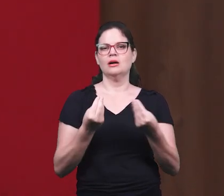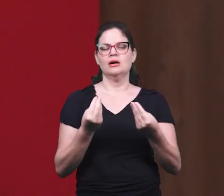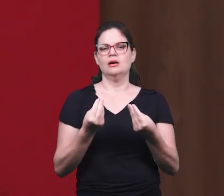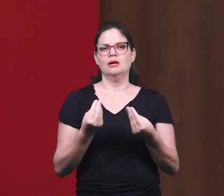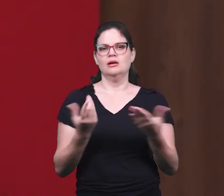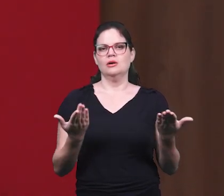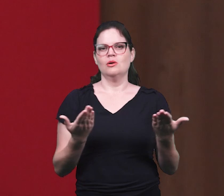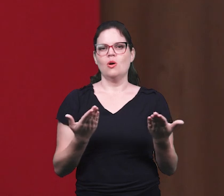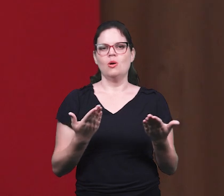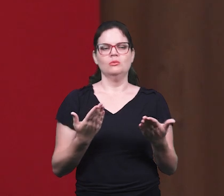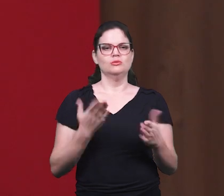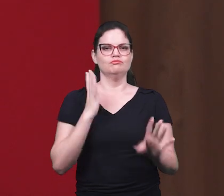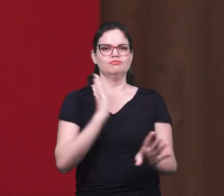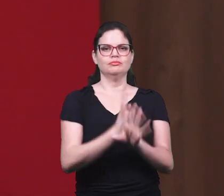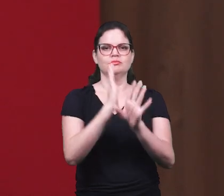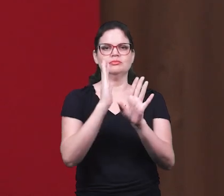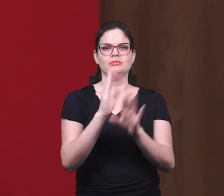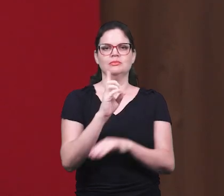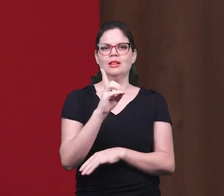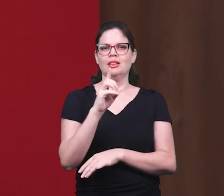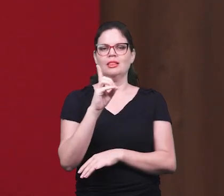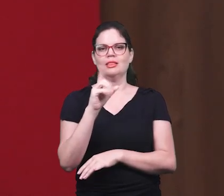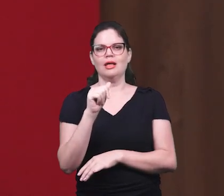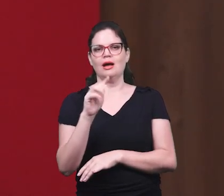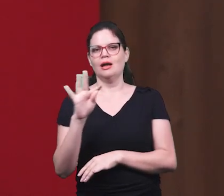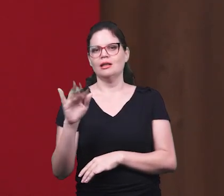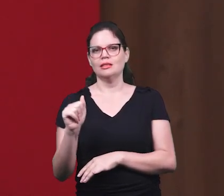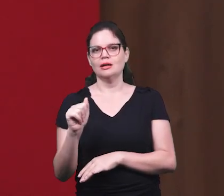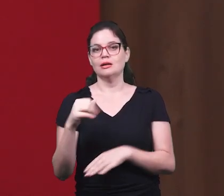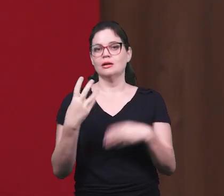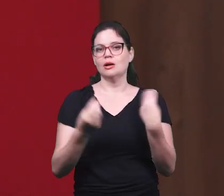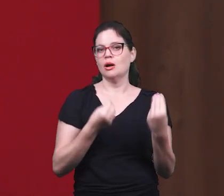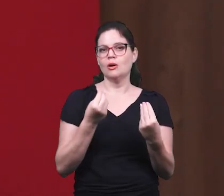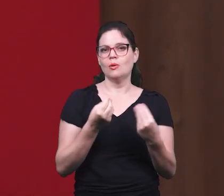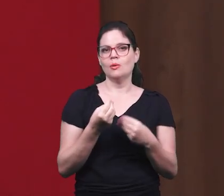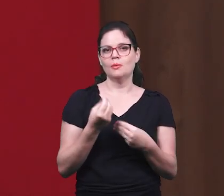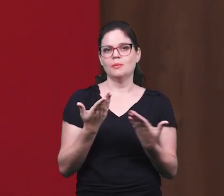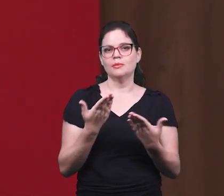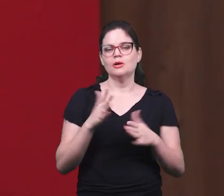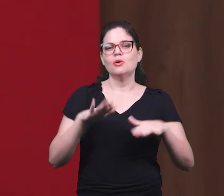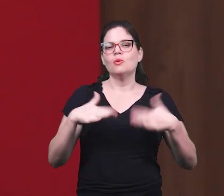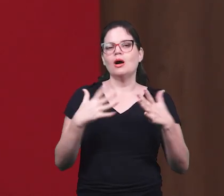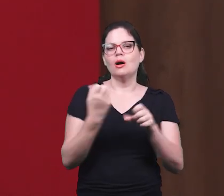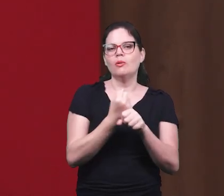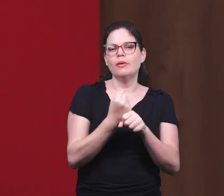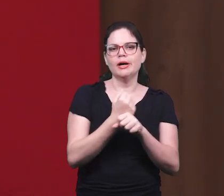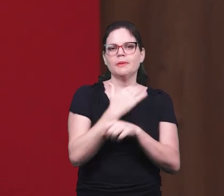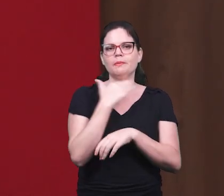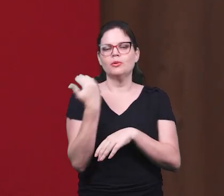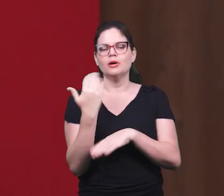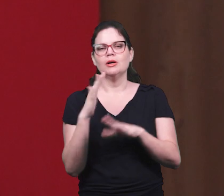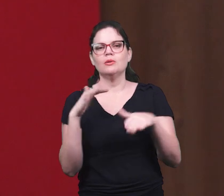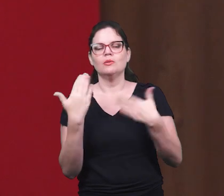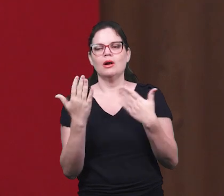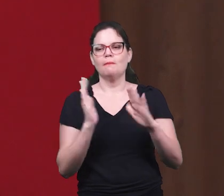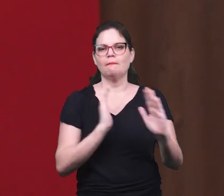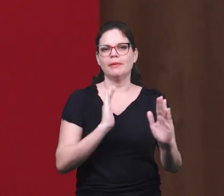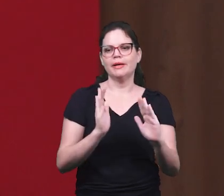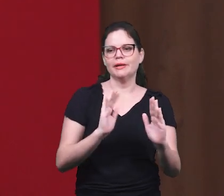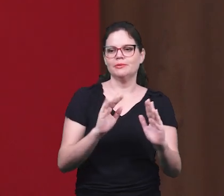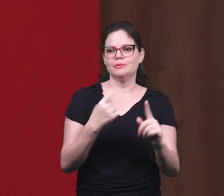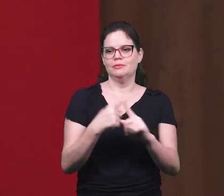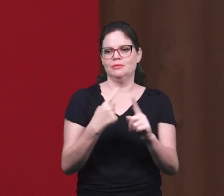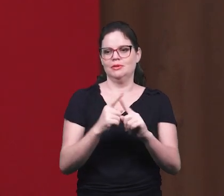pesquisa, né, essas datas, os mártires, né, porque esse período